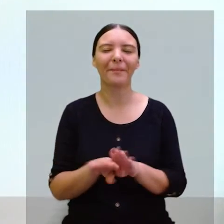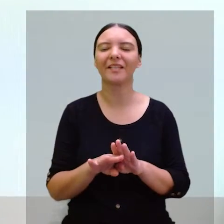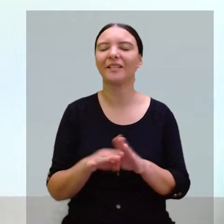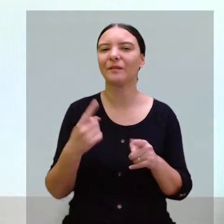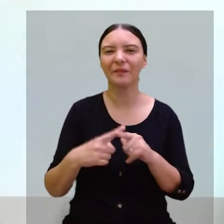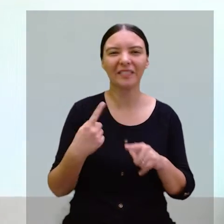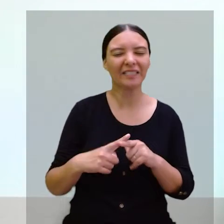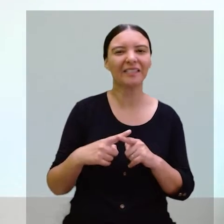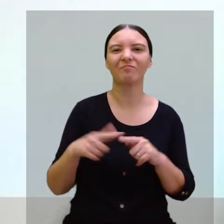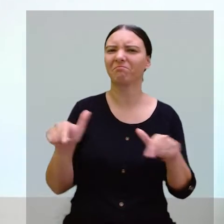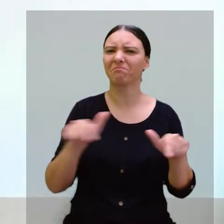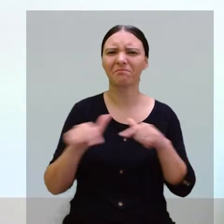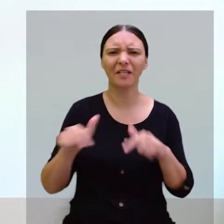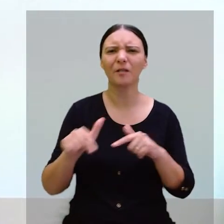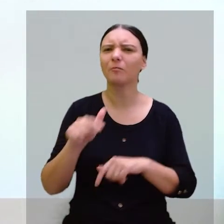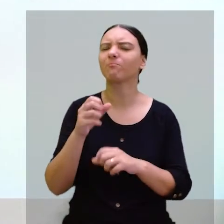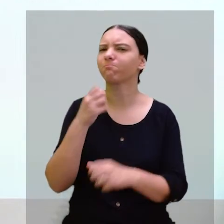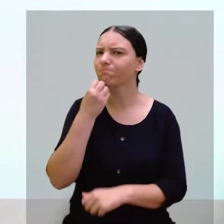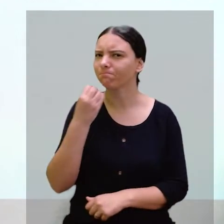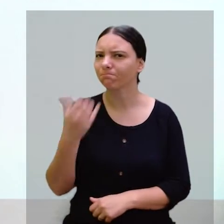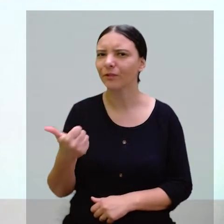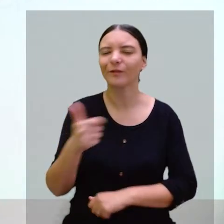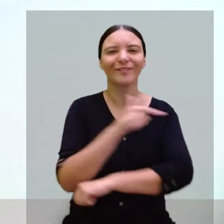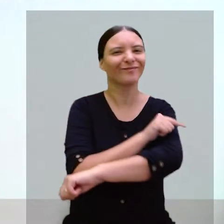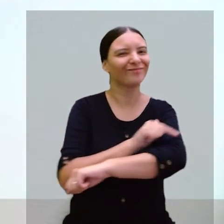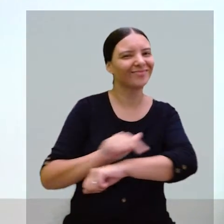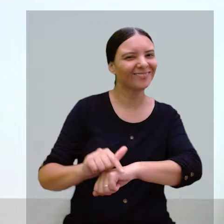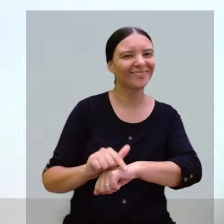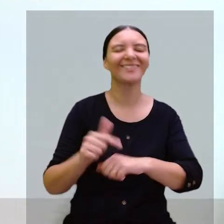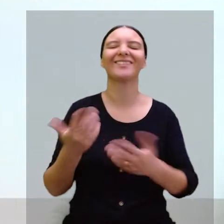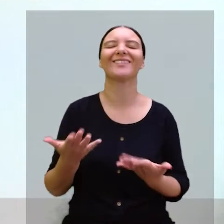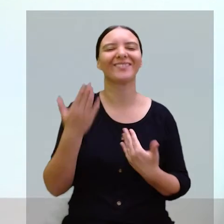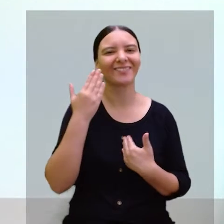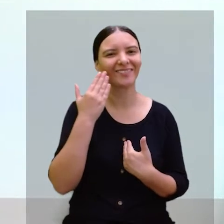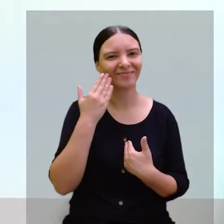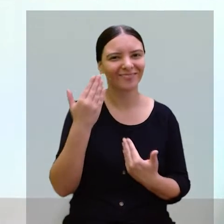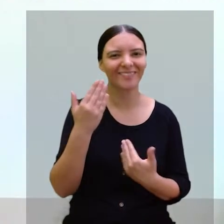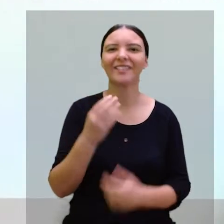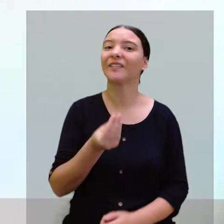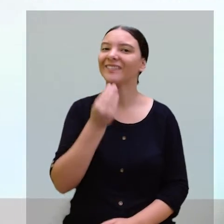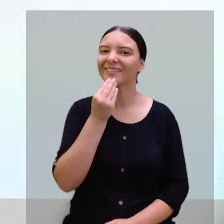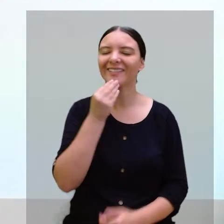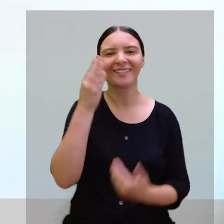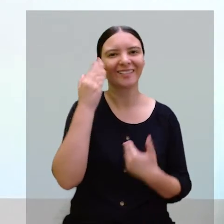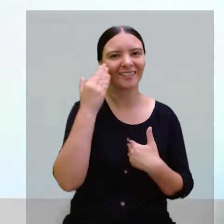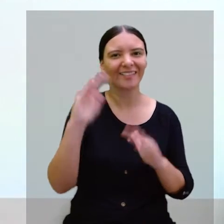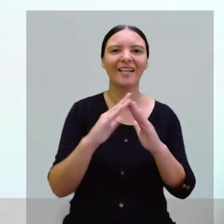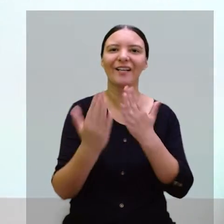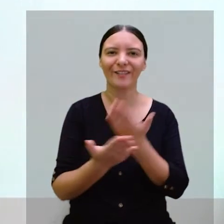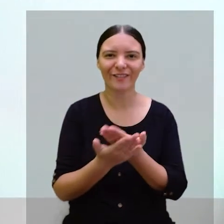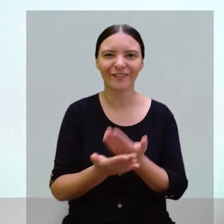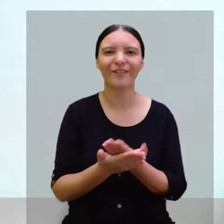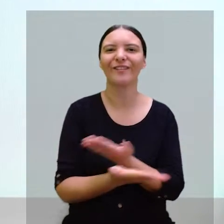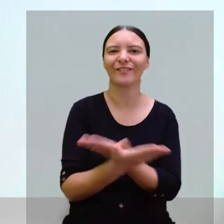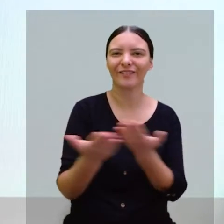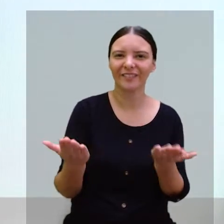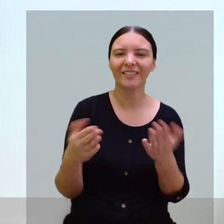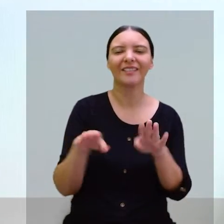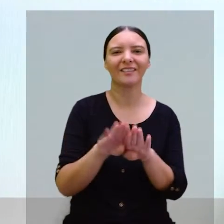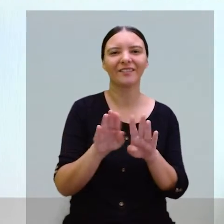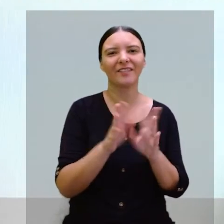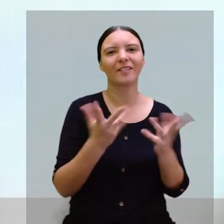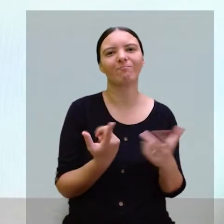muito eficiente, muito gentil, agradecer muitíssimo a oportunidade. Agradecer à Escola Estadual Silviano Brandão também pela